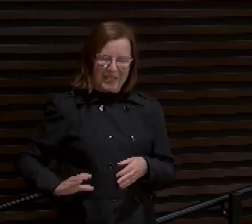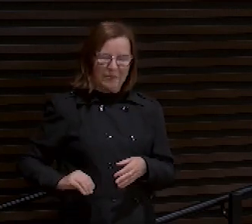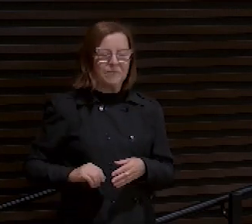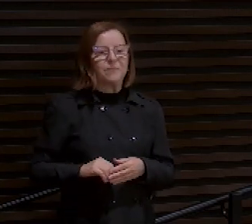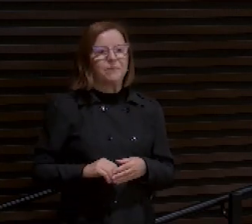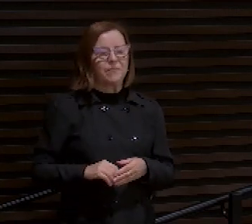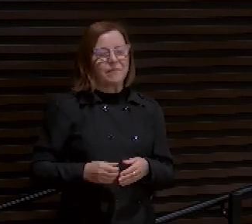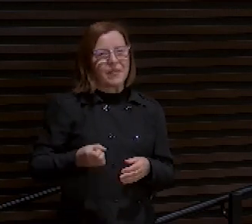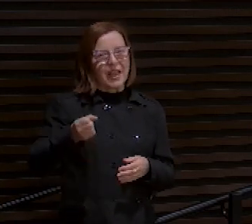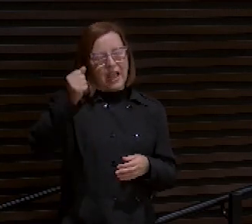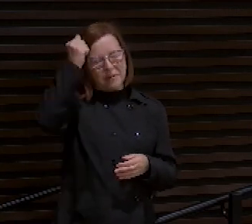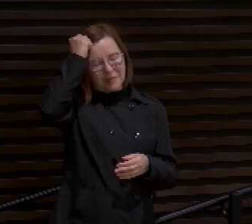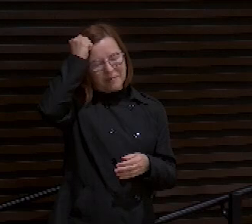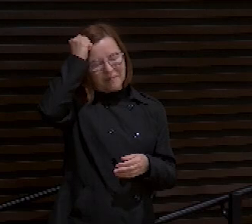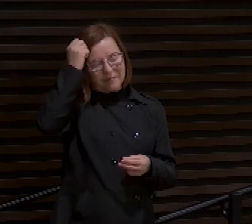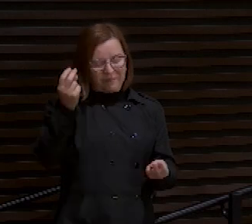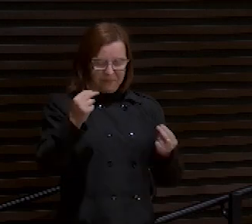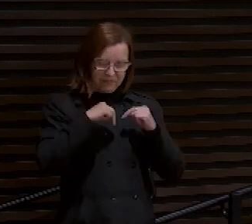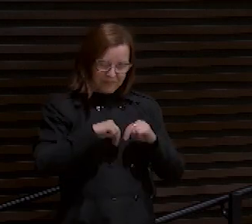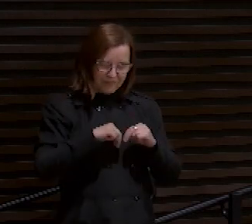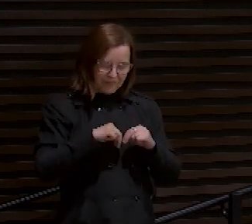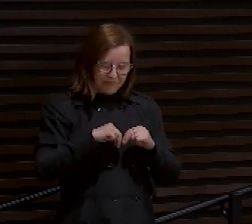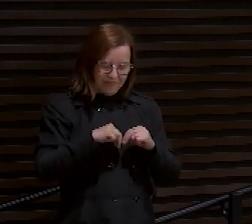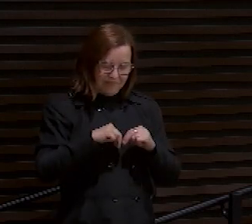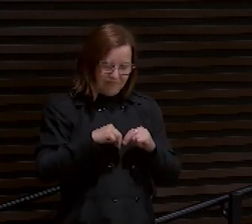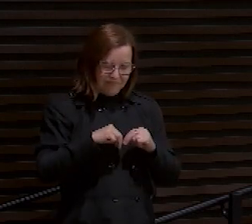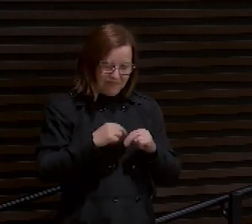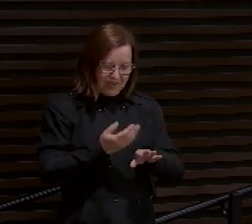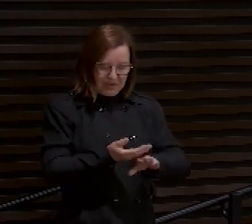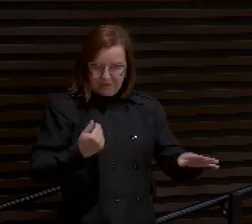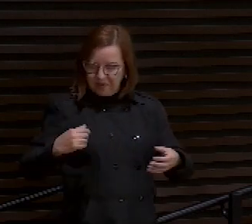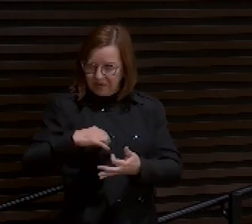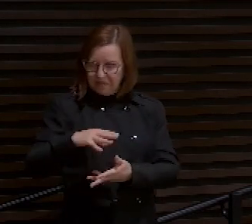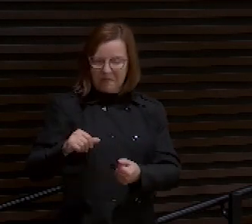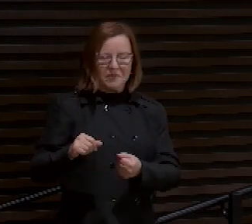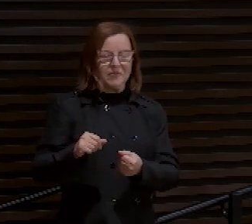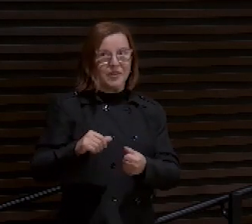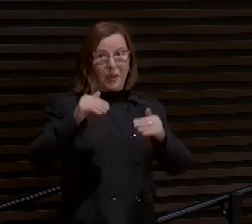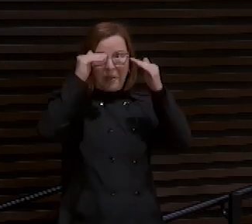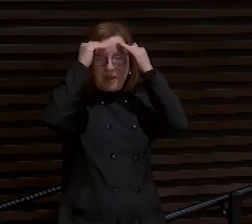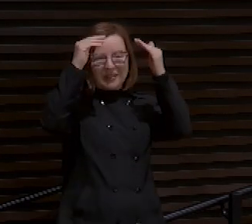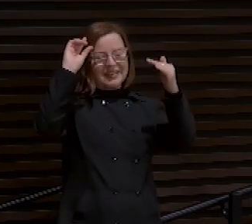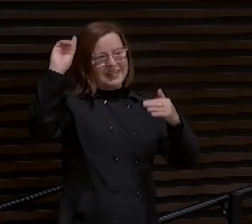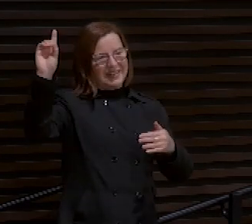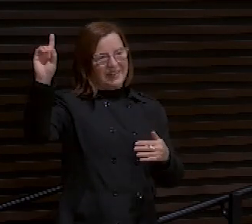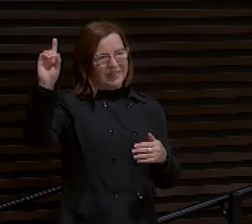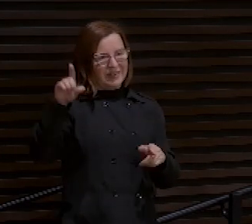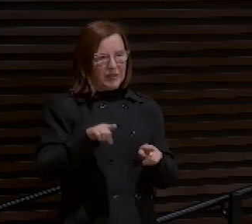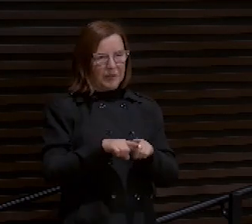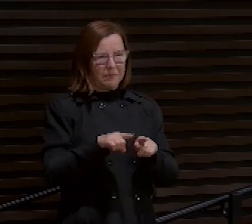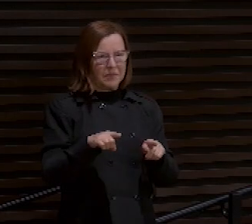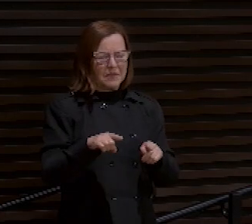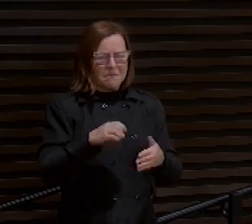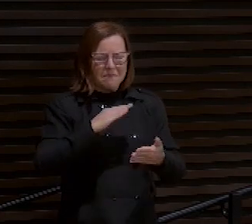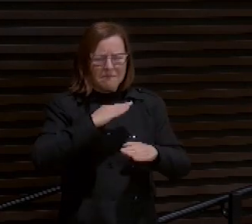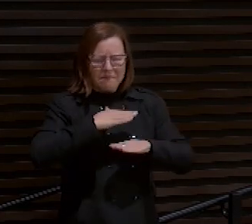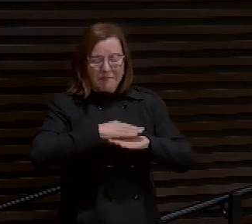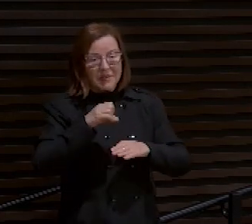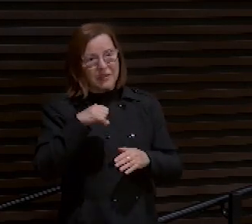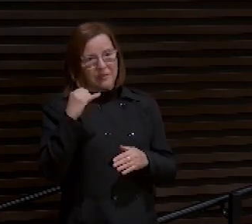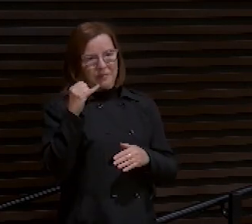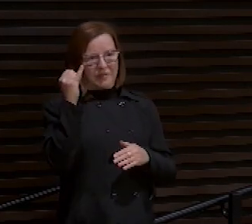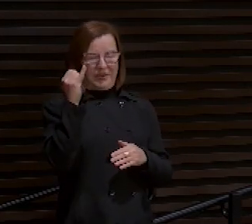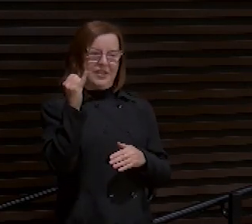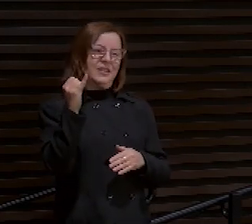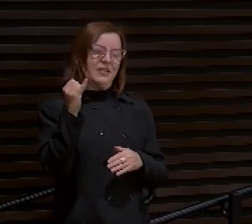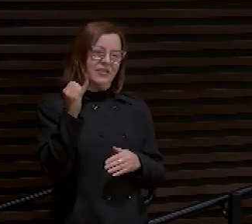arrependimento, a humildade, a separação do mundo, a obediência a Deus. Mas o traço mais fundamental que nós vemos